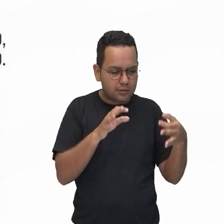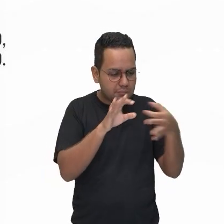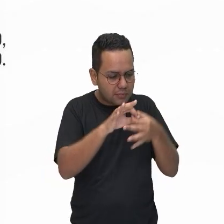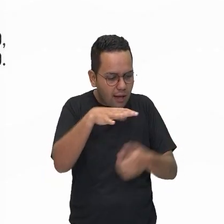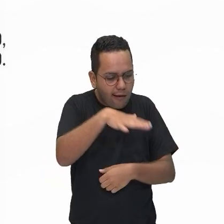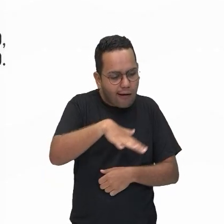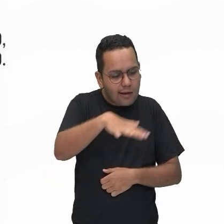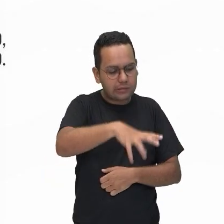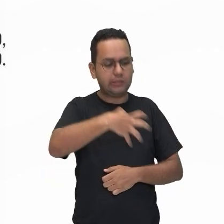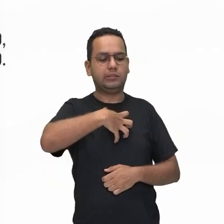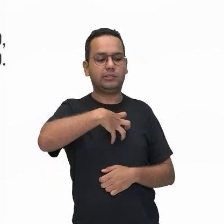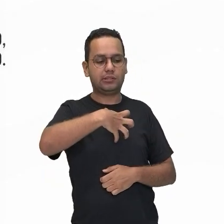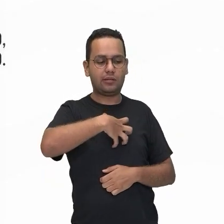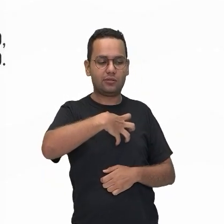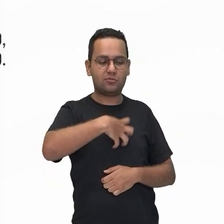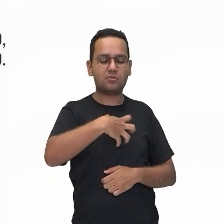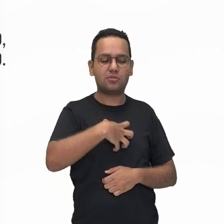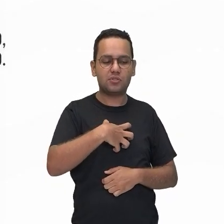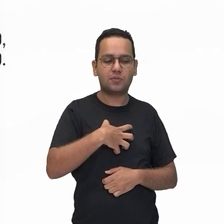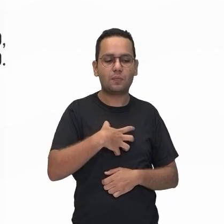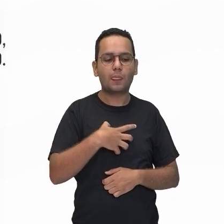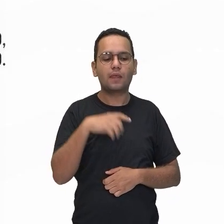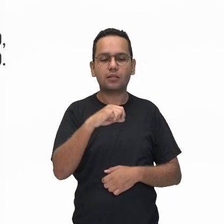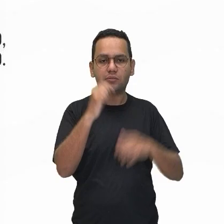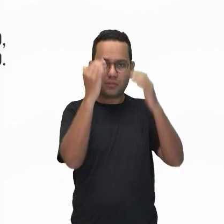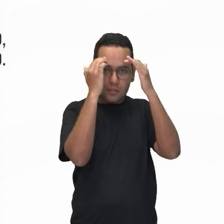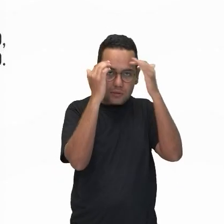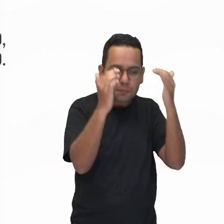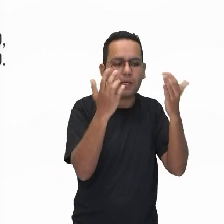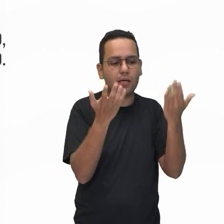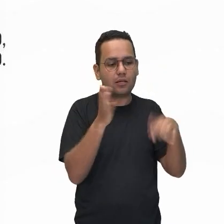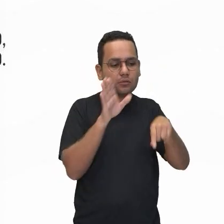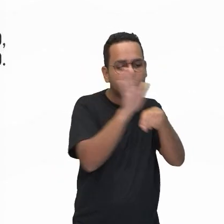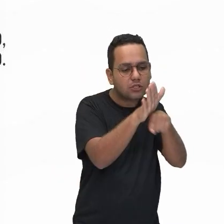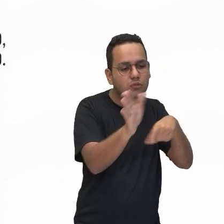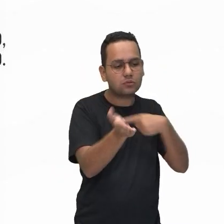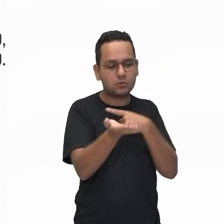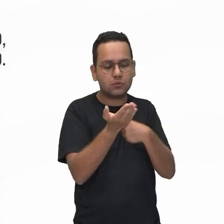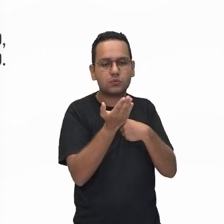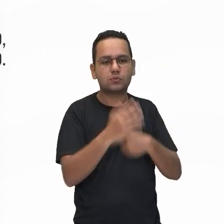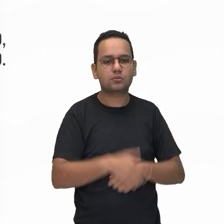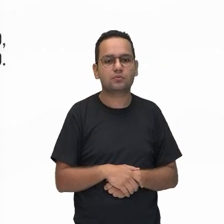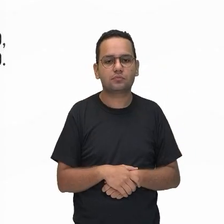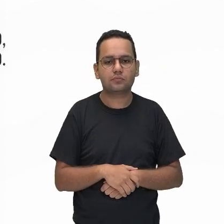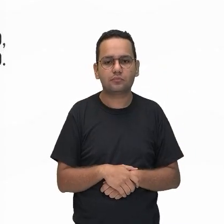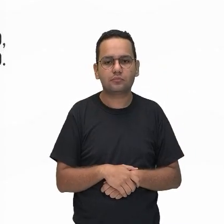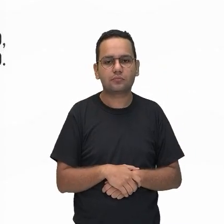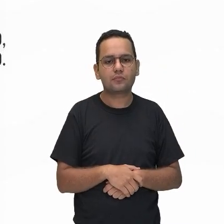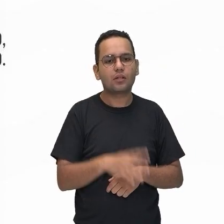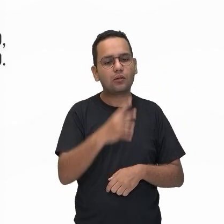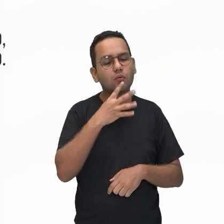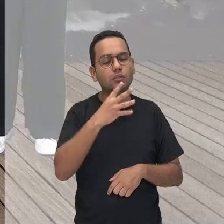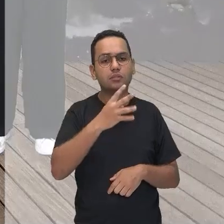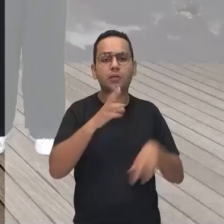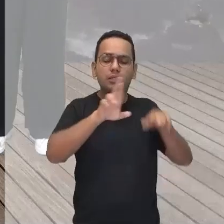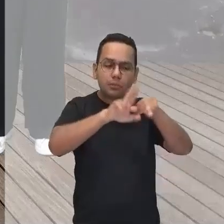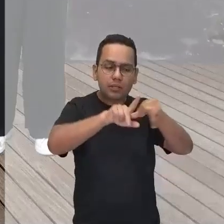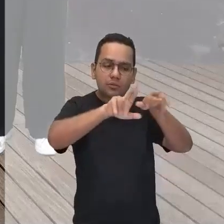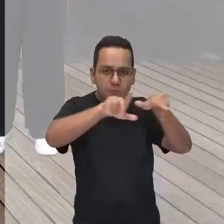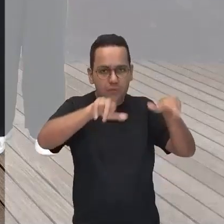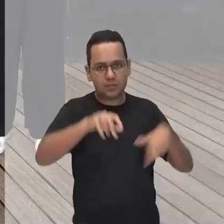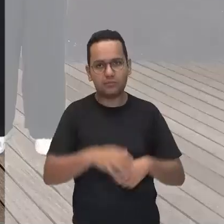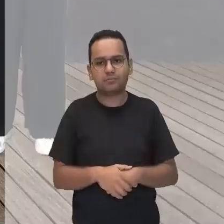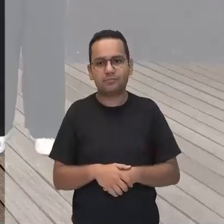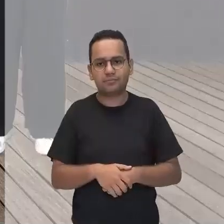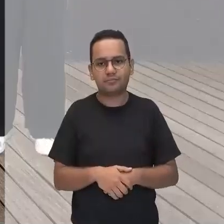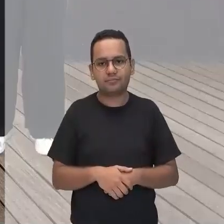reforço dos vínculos, de lealdade e reciprocidade, da construção das diferenciações. Então, olha só